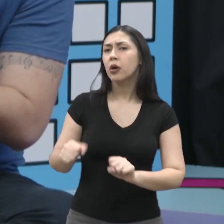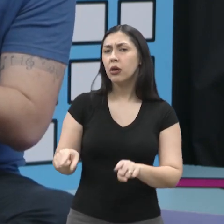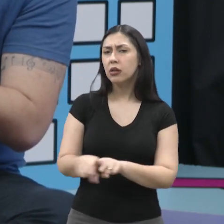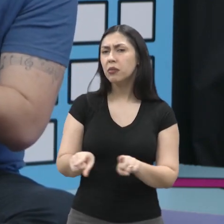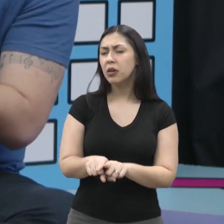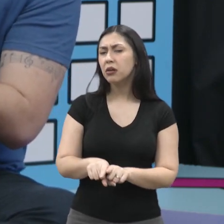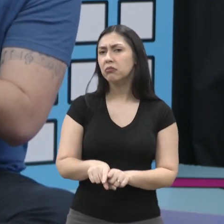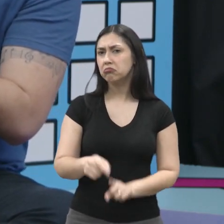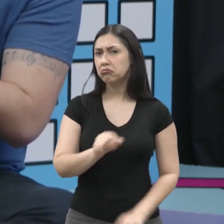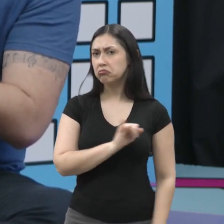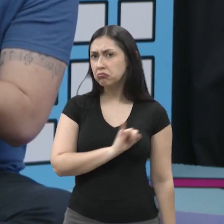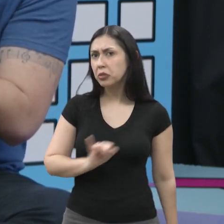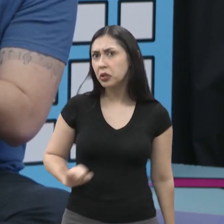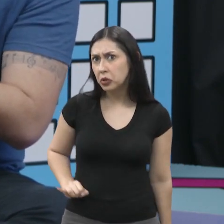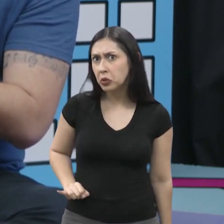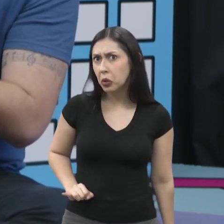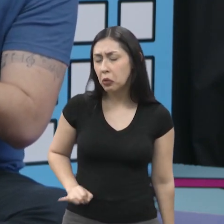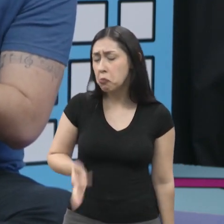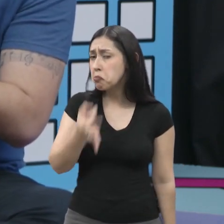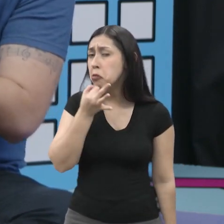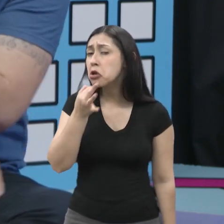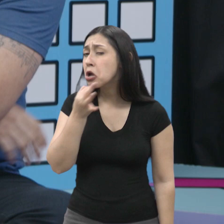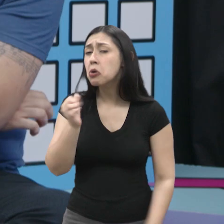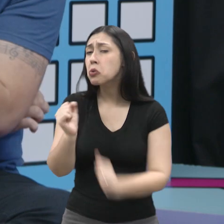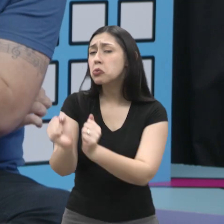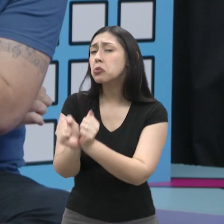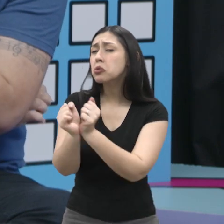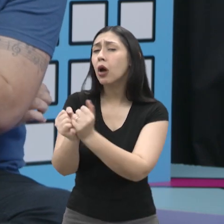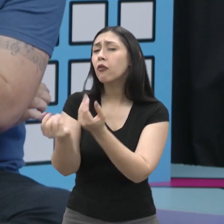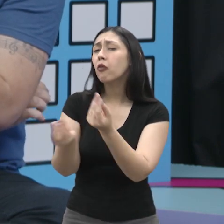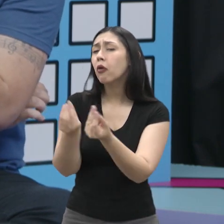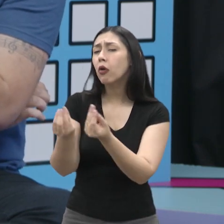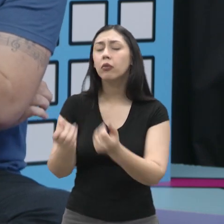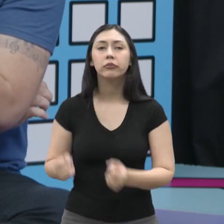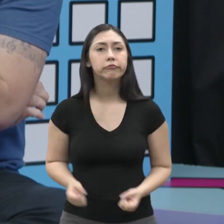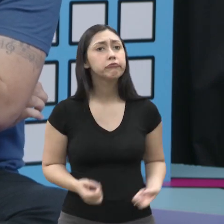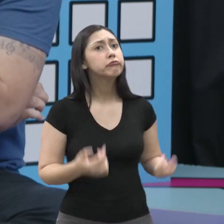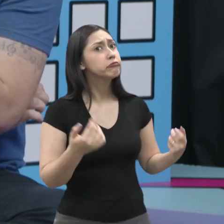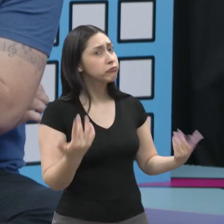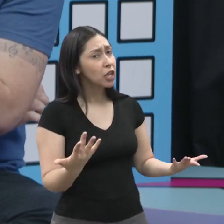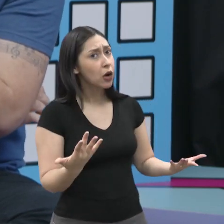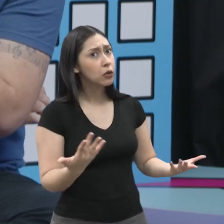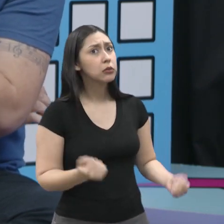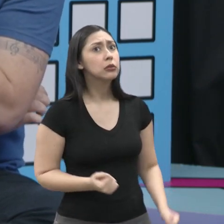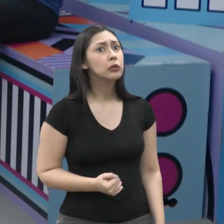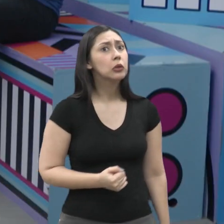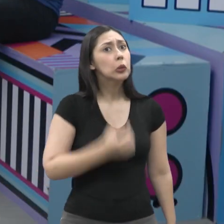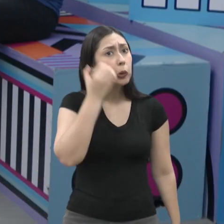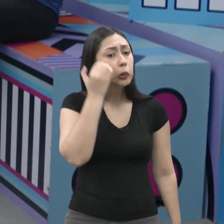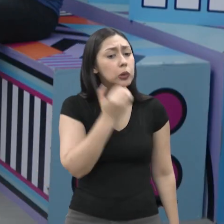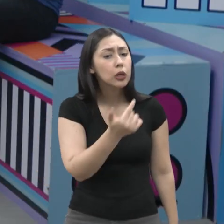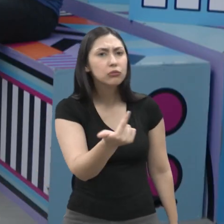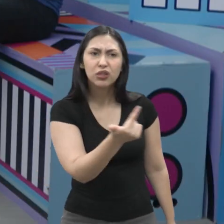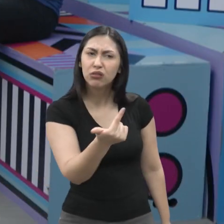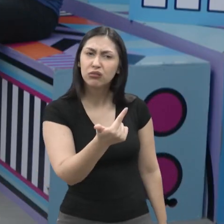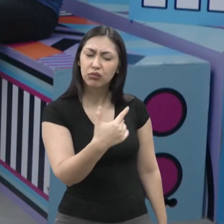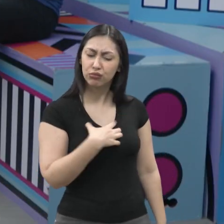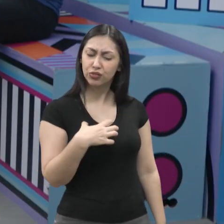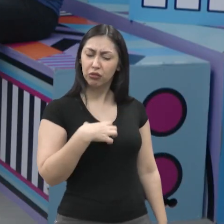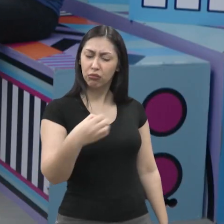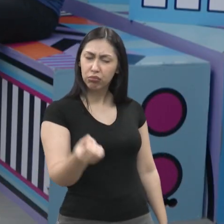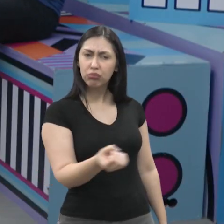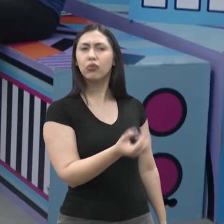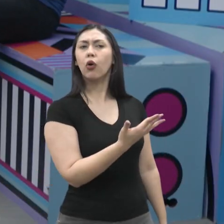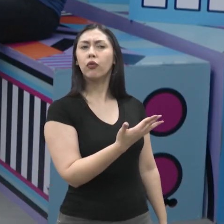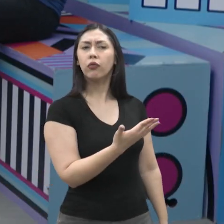de novembro, do próprio imperador a respeito da questão das pessoas escravizadas? Como sendo um cara moderno, como a